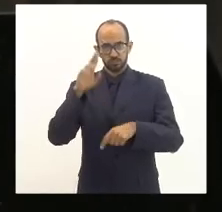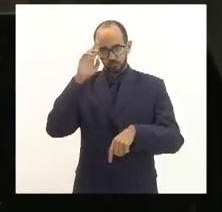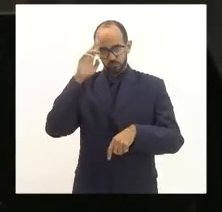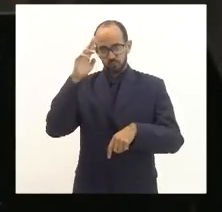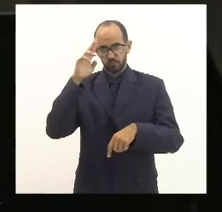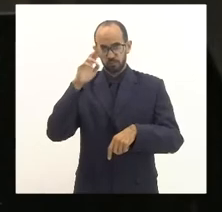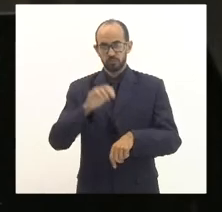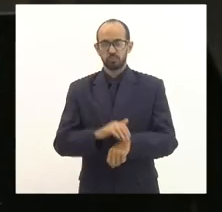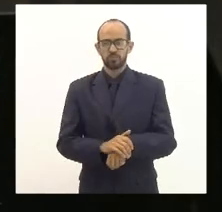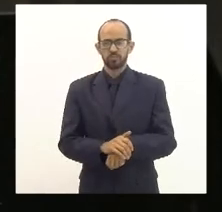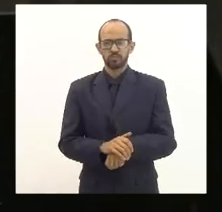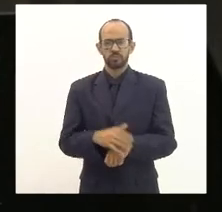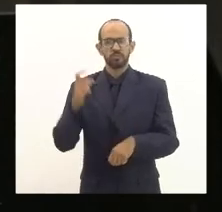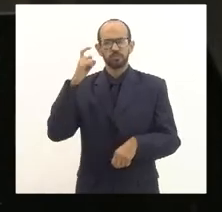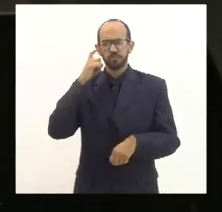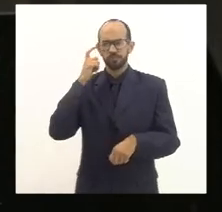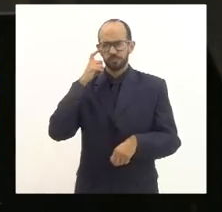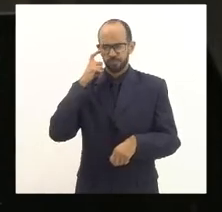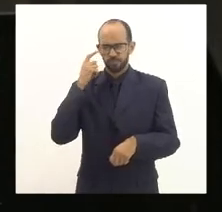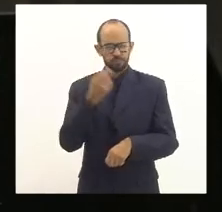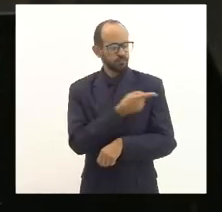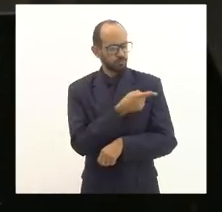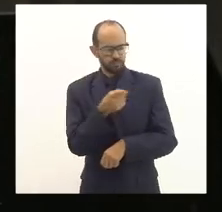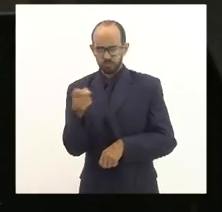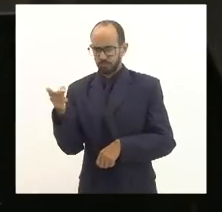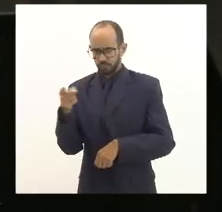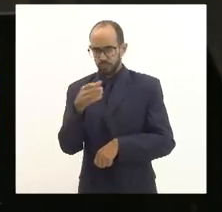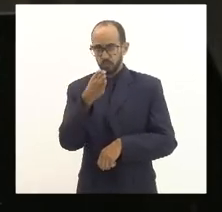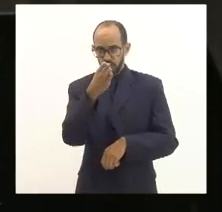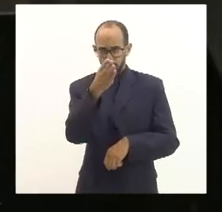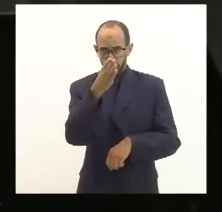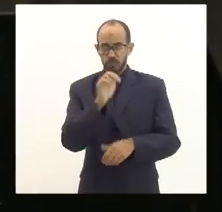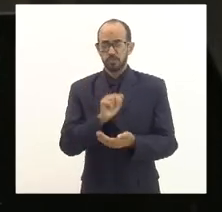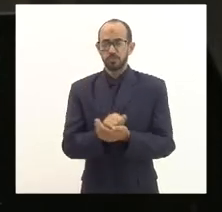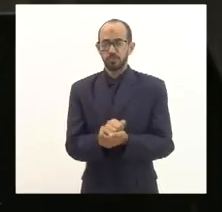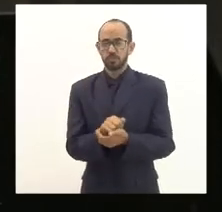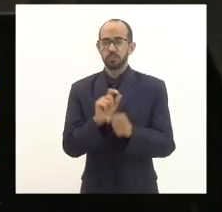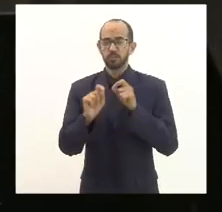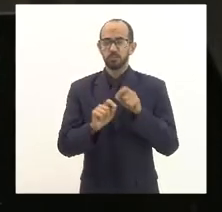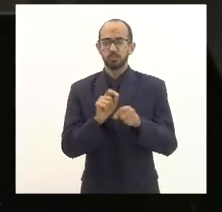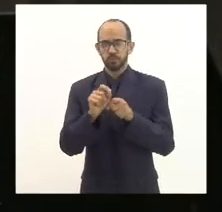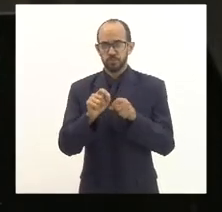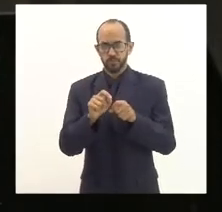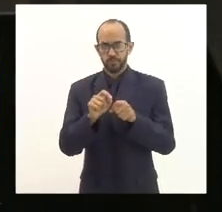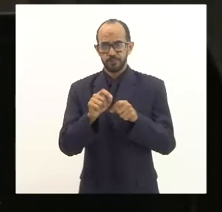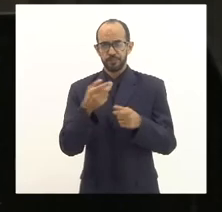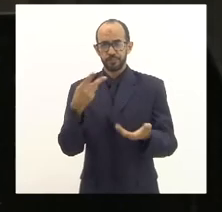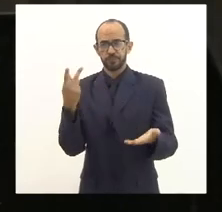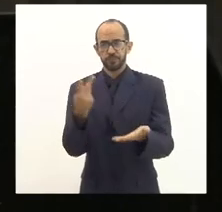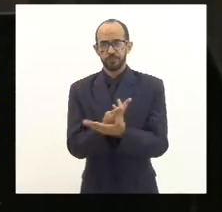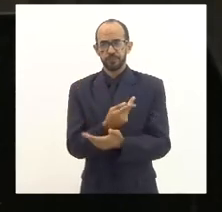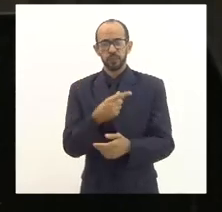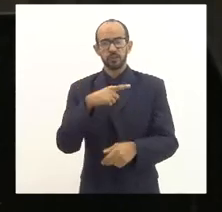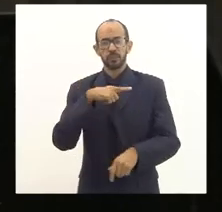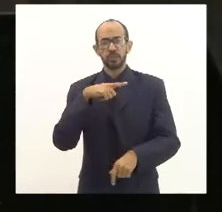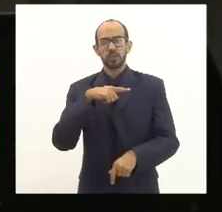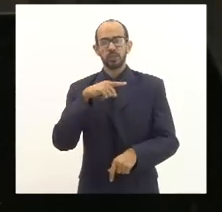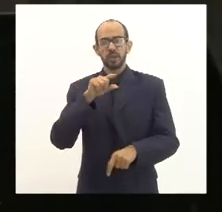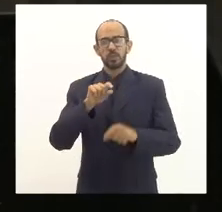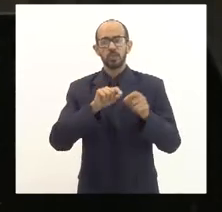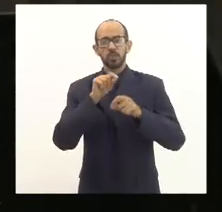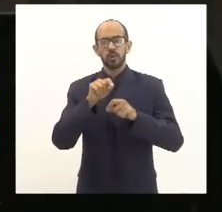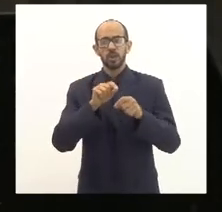dono imagine vocês isso tem um fim único de se buscar